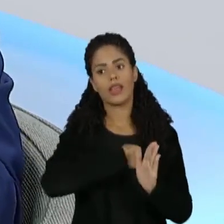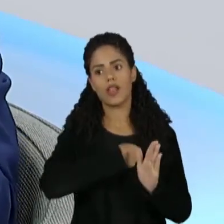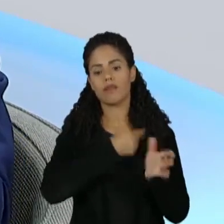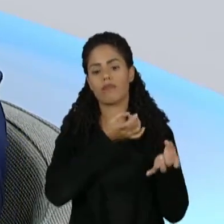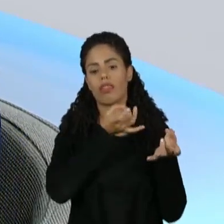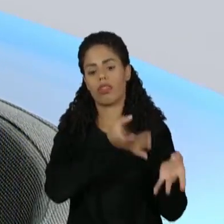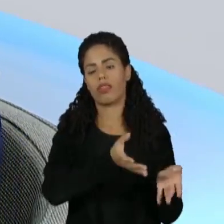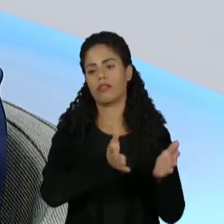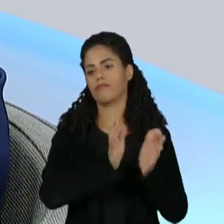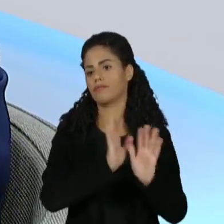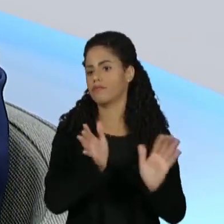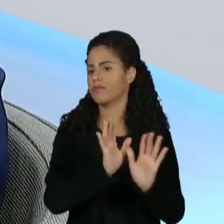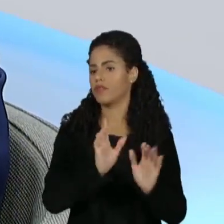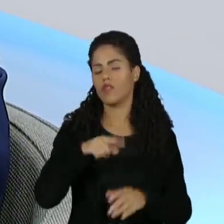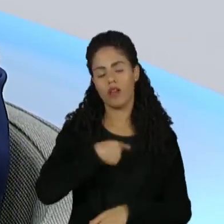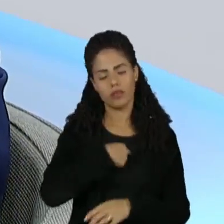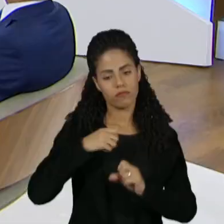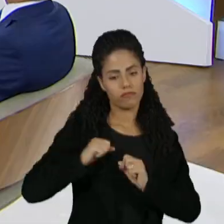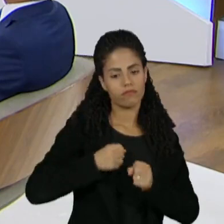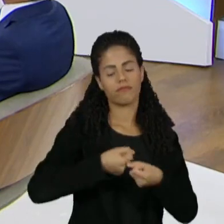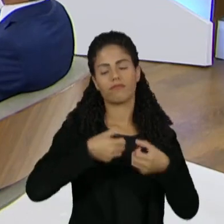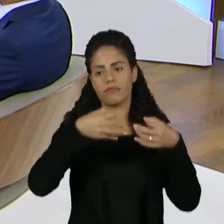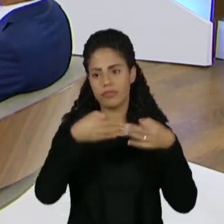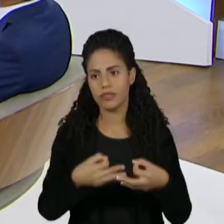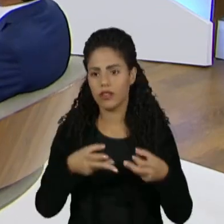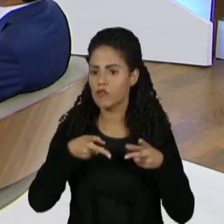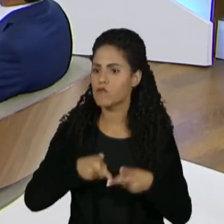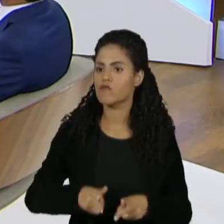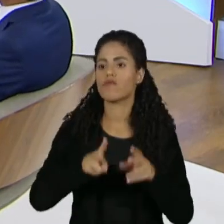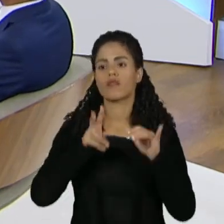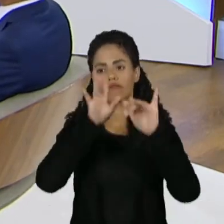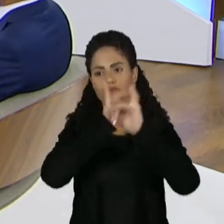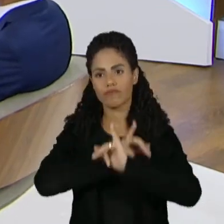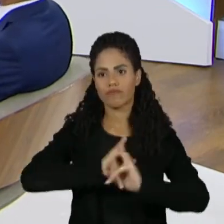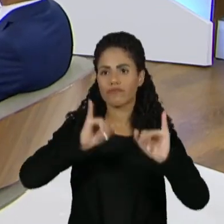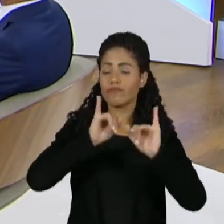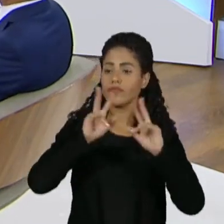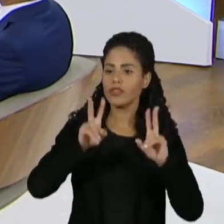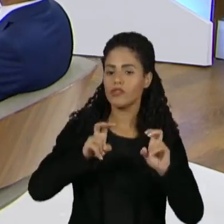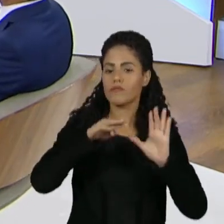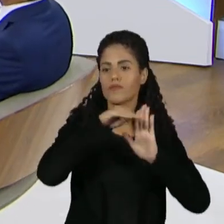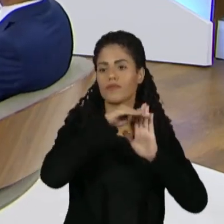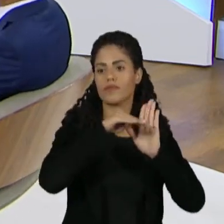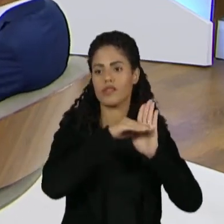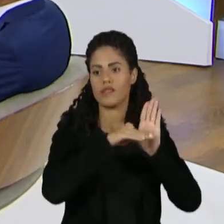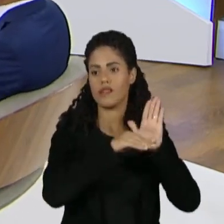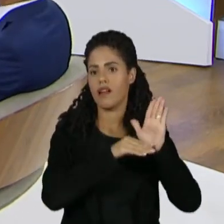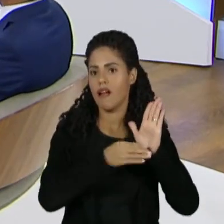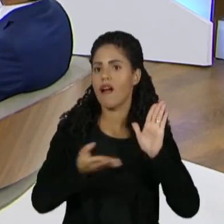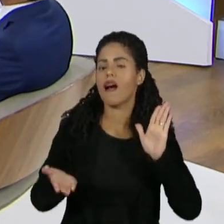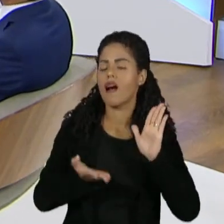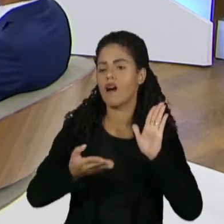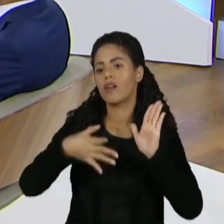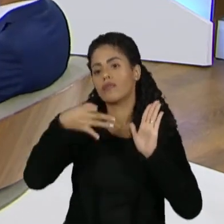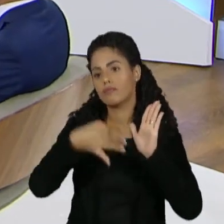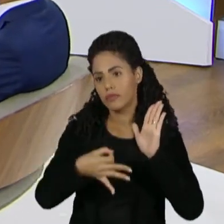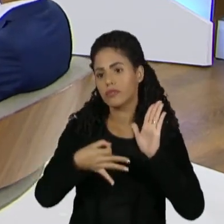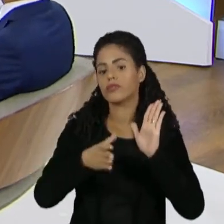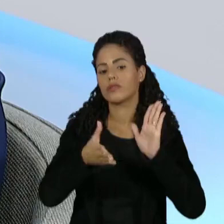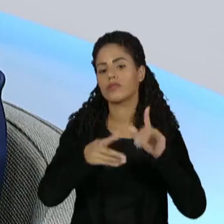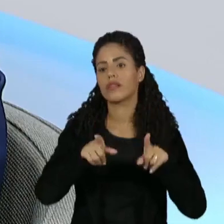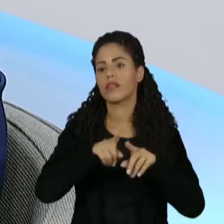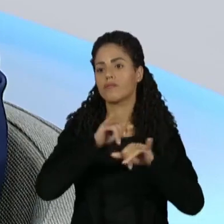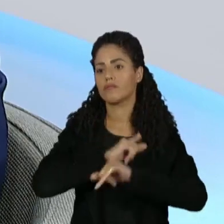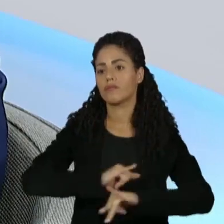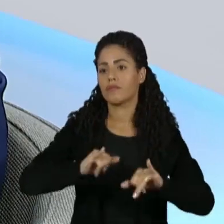de eventualmente defender e nos manifestarmos nessas pautas incodinância com